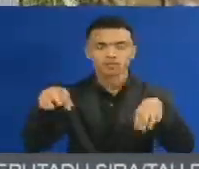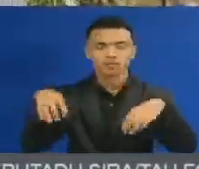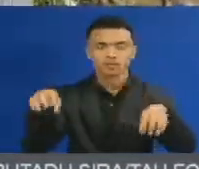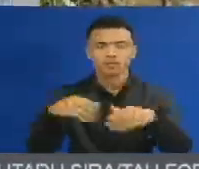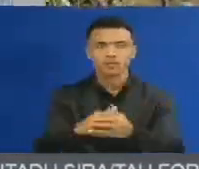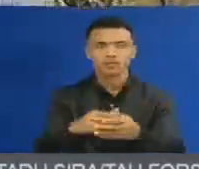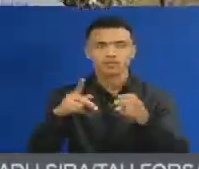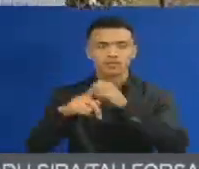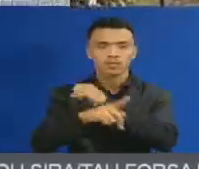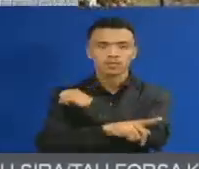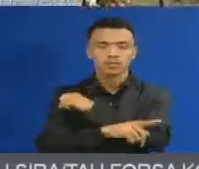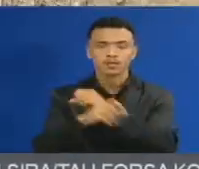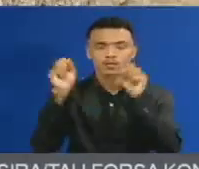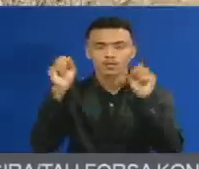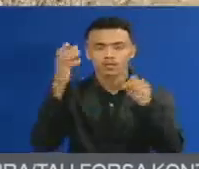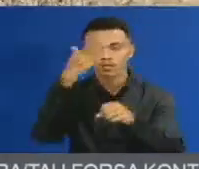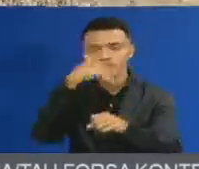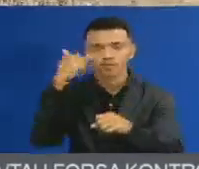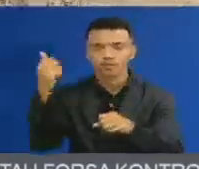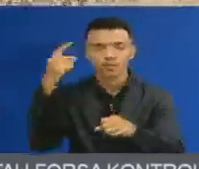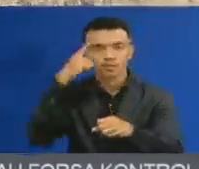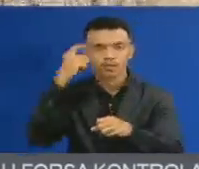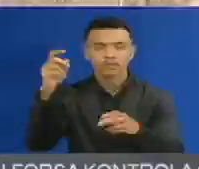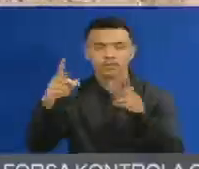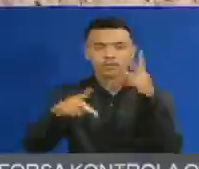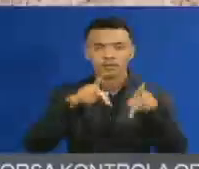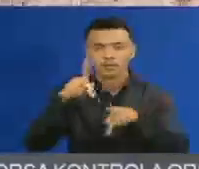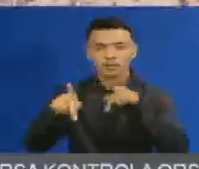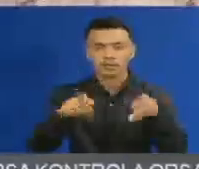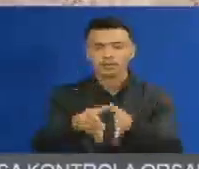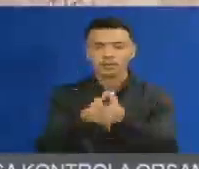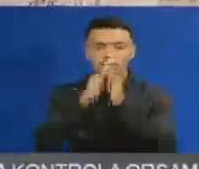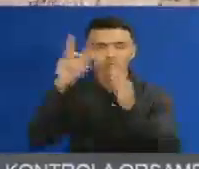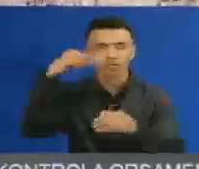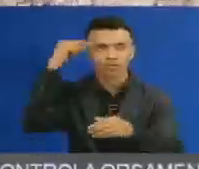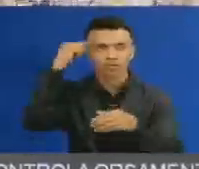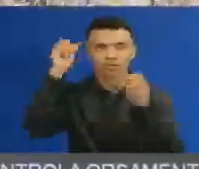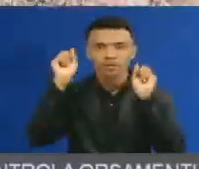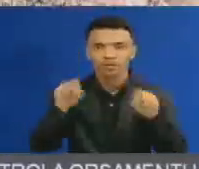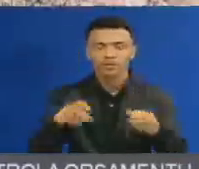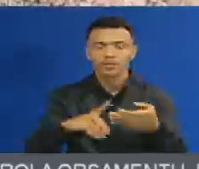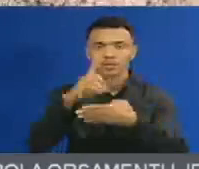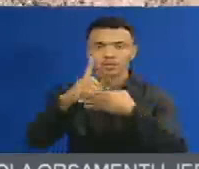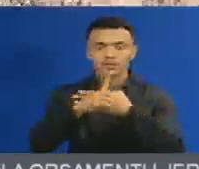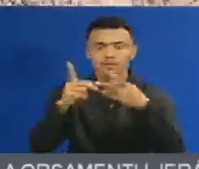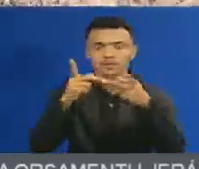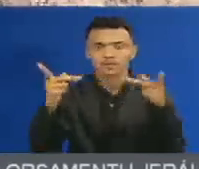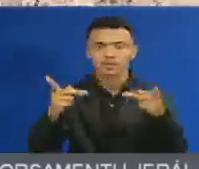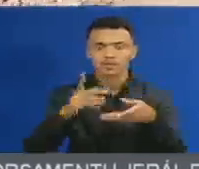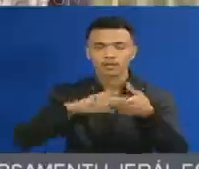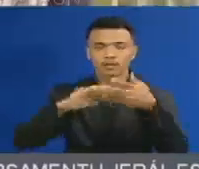arquitetônico português nunia beleza natural tambah ne visitor sira husu ba governo atubele desenvolve sítio histórico